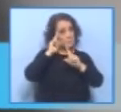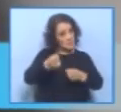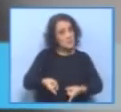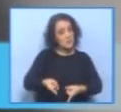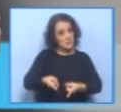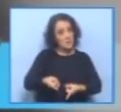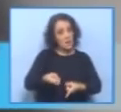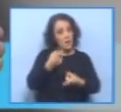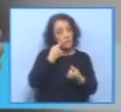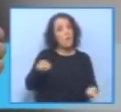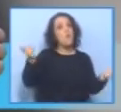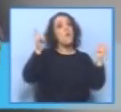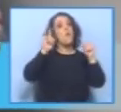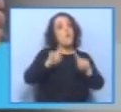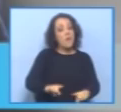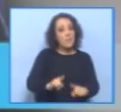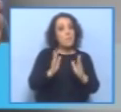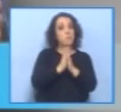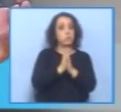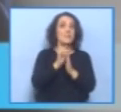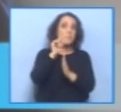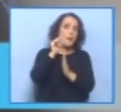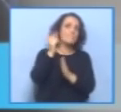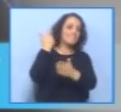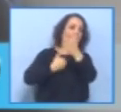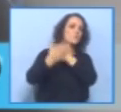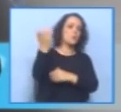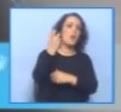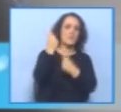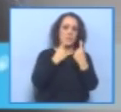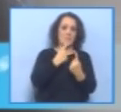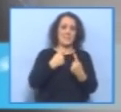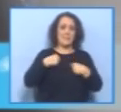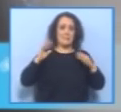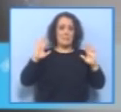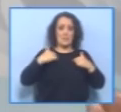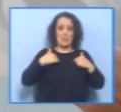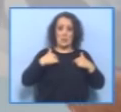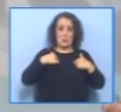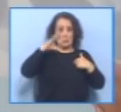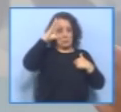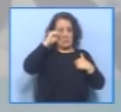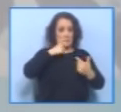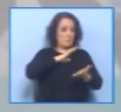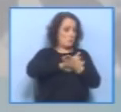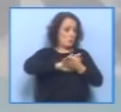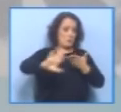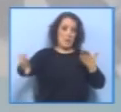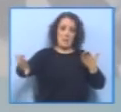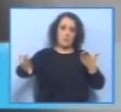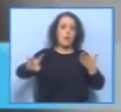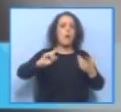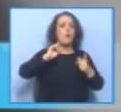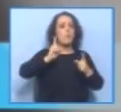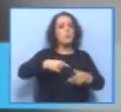vezes estão no ponto zero, não é? Questão cultural também. Não é? Muitos até chegam e dizem, mas eu não entendo nada disto e entretanto